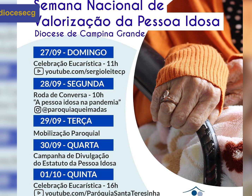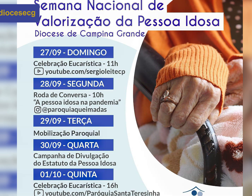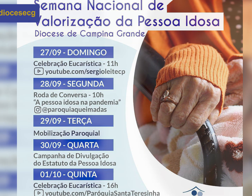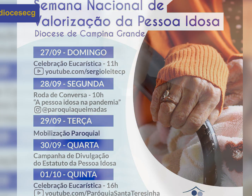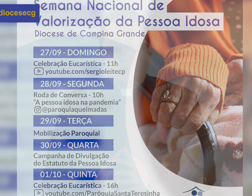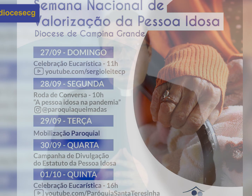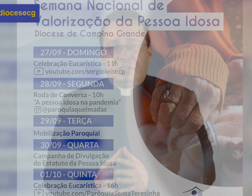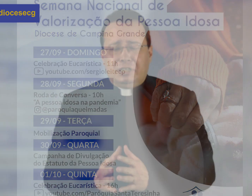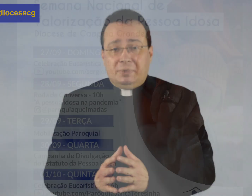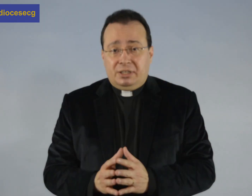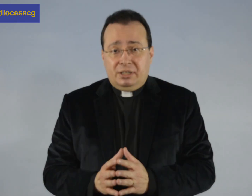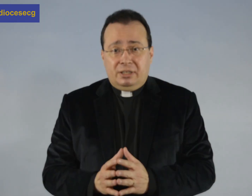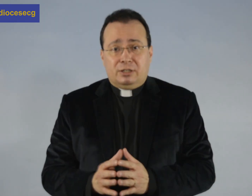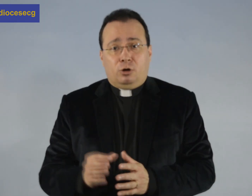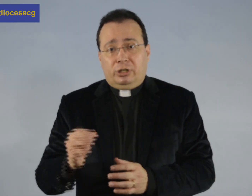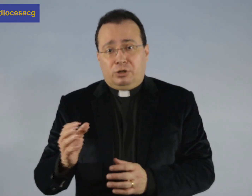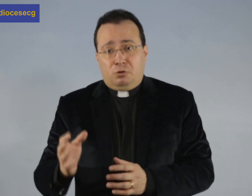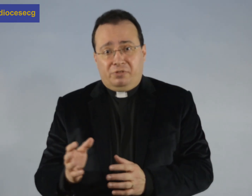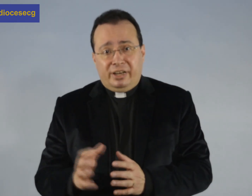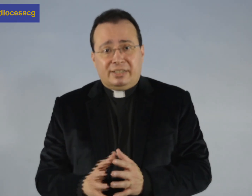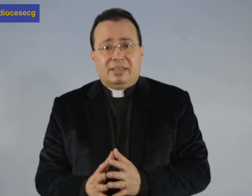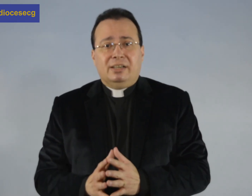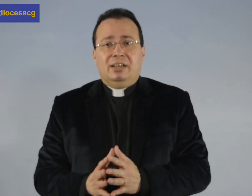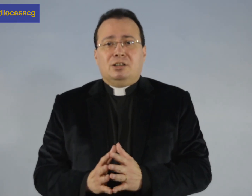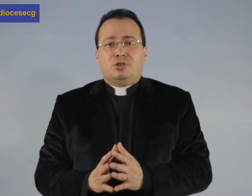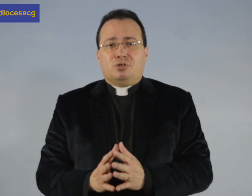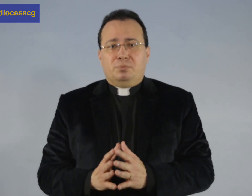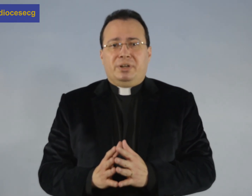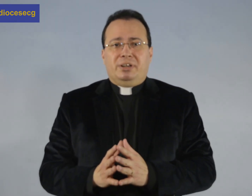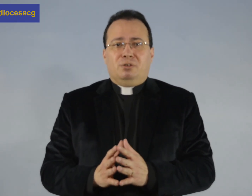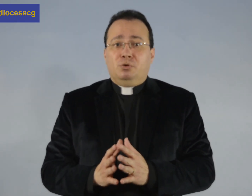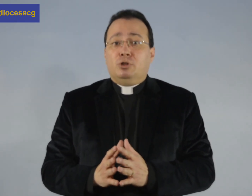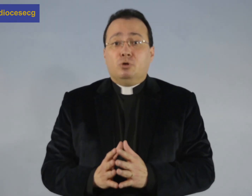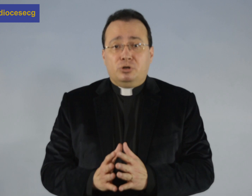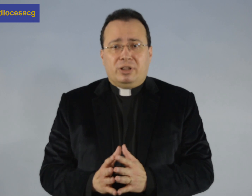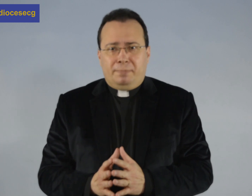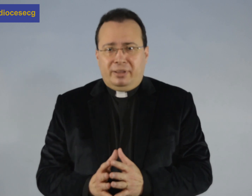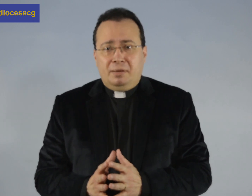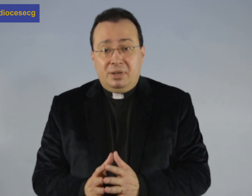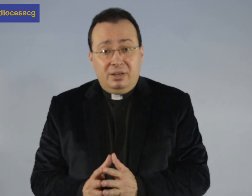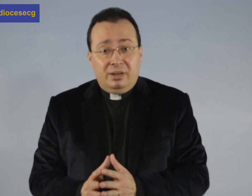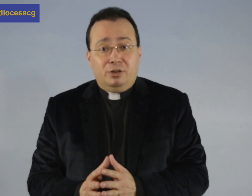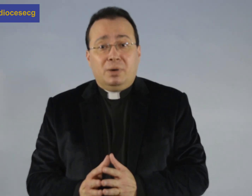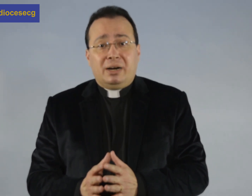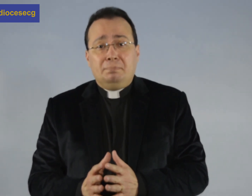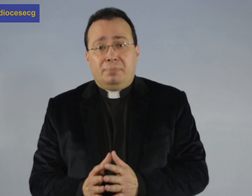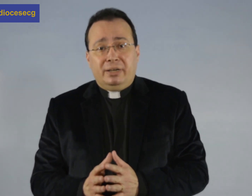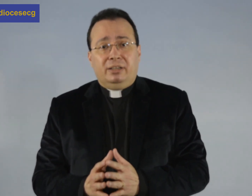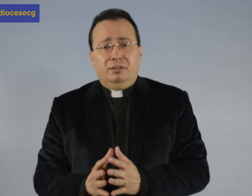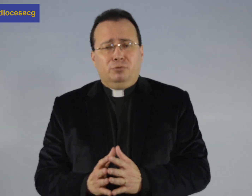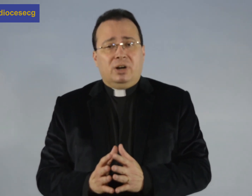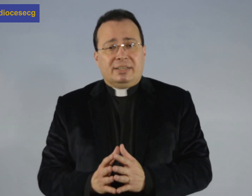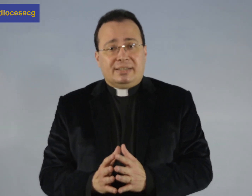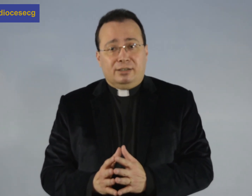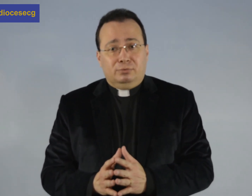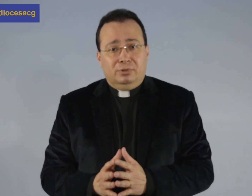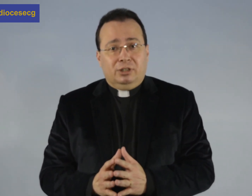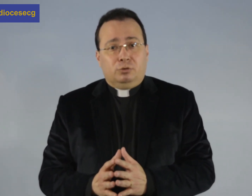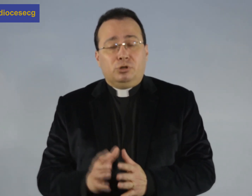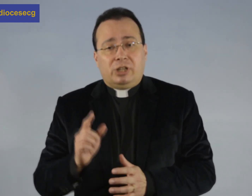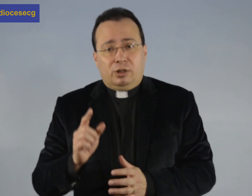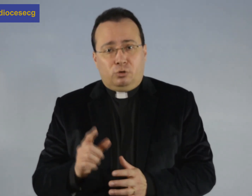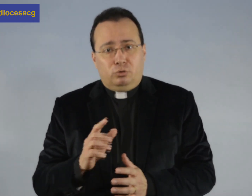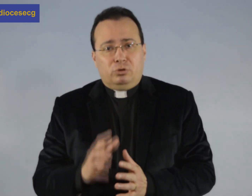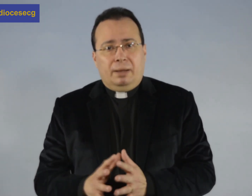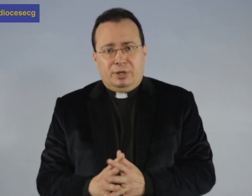virtual, com celebrações transmitidas, roda de conversa sobre o idoso na pandemia e uma campanha de divulgação